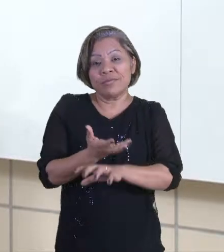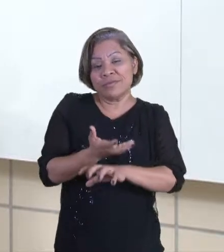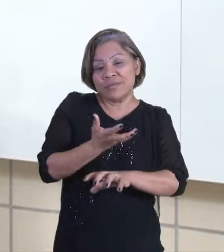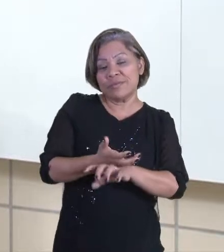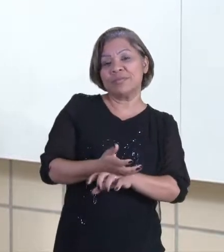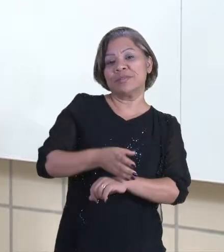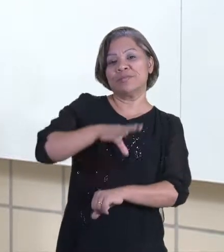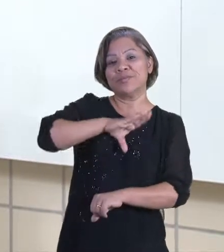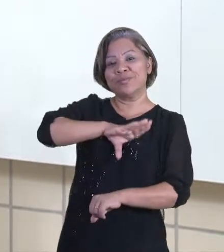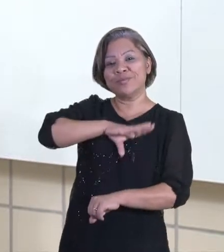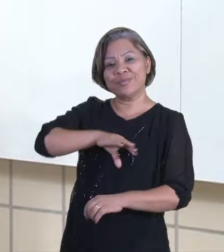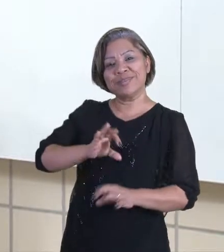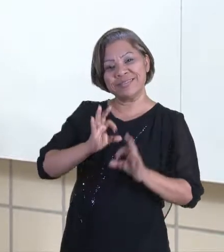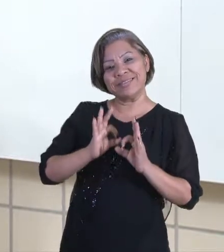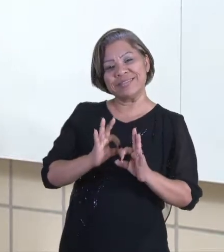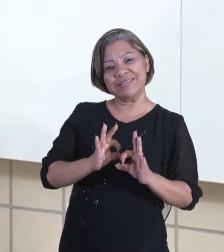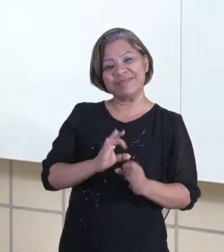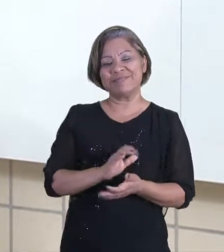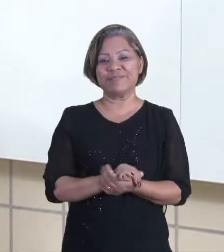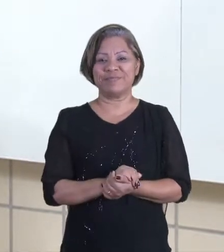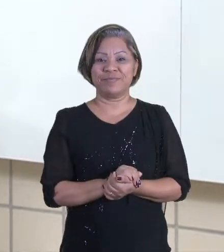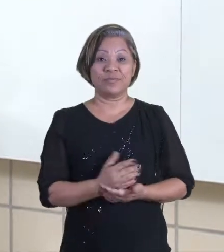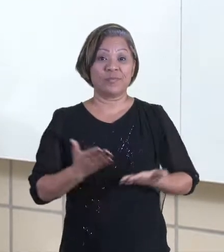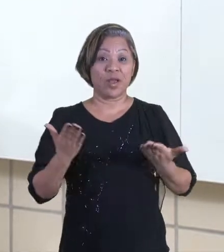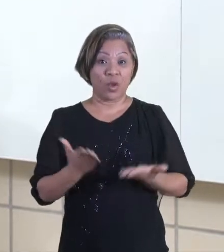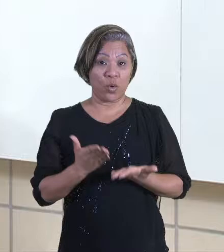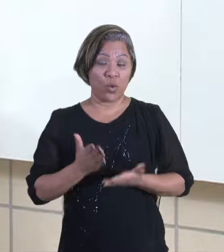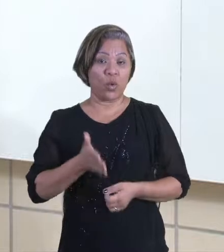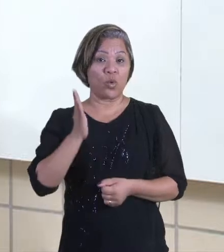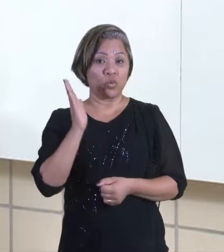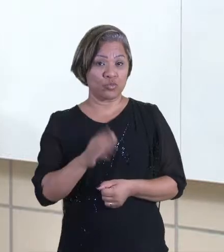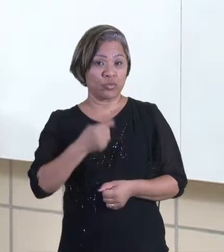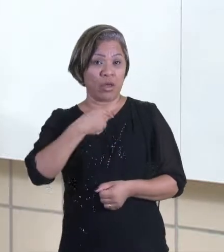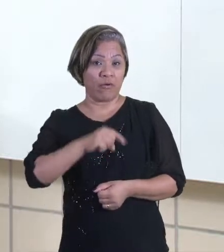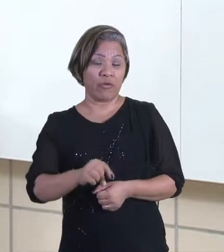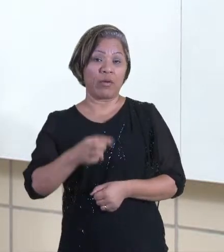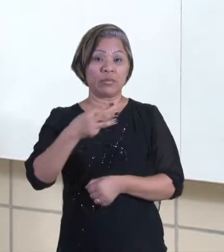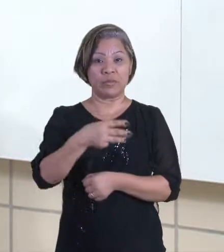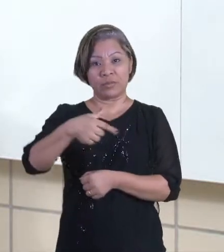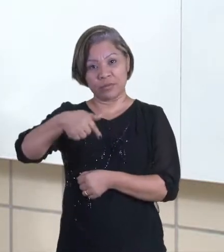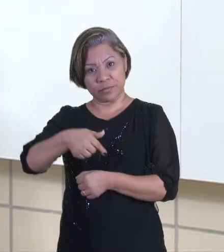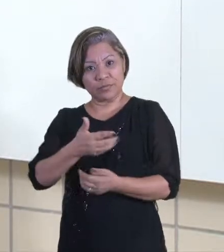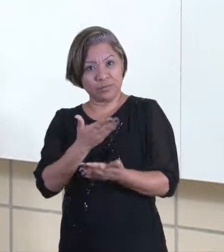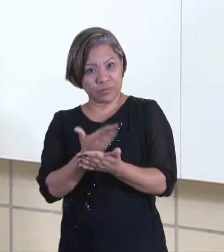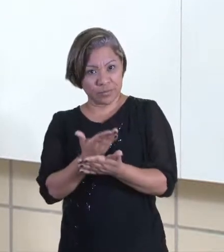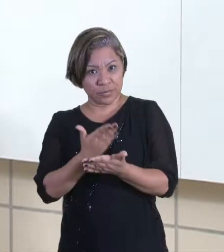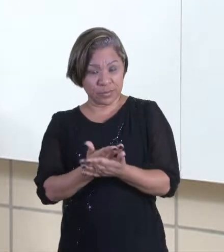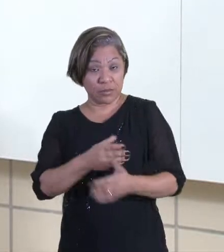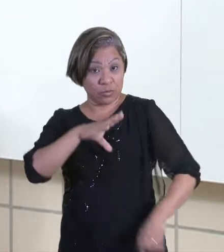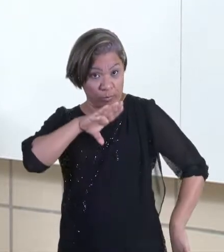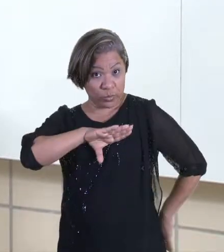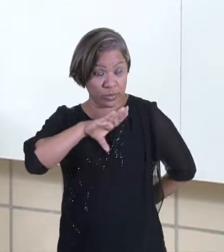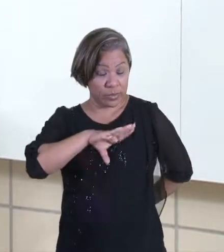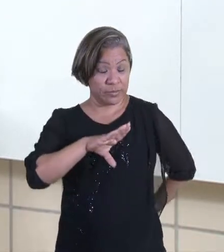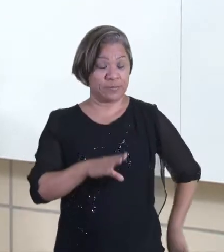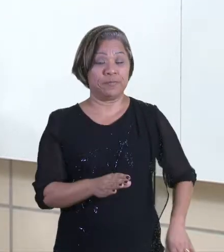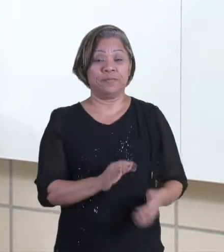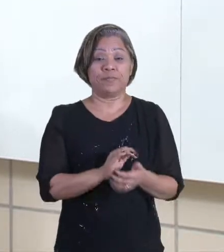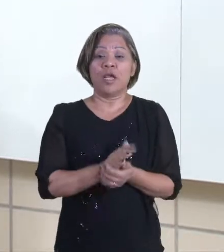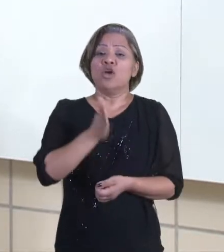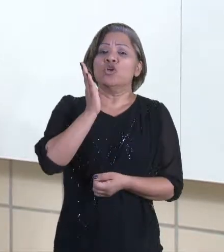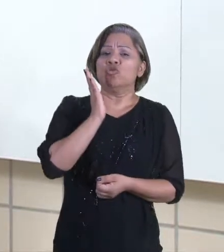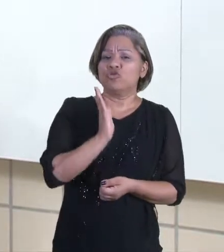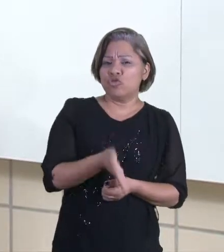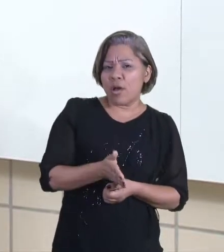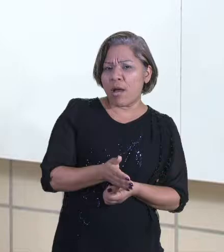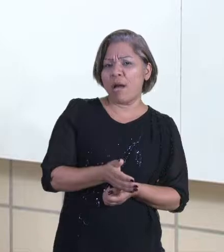portuguesa, certinho? Hoje nós já vamos para a nossa 37ª aula de língua portuguesa. Já estamos aí há